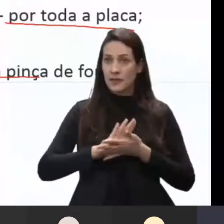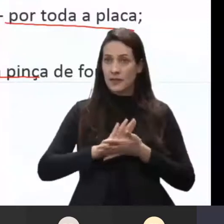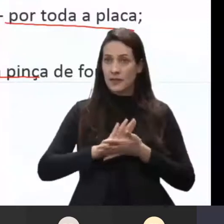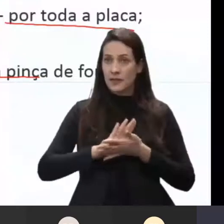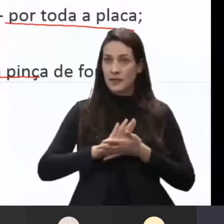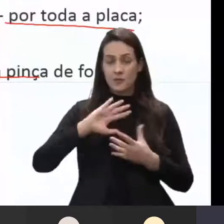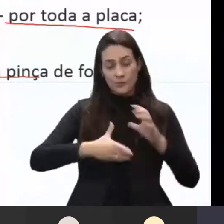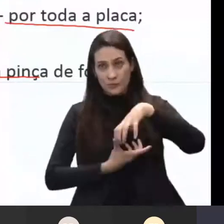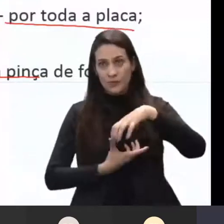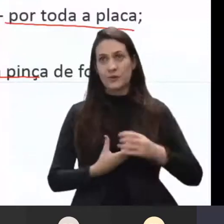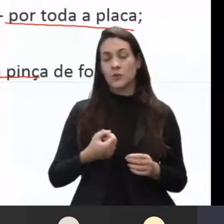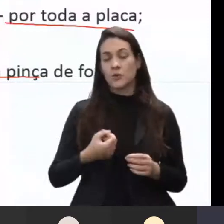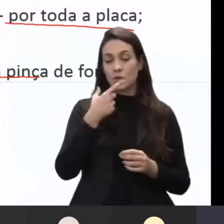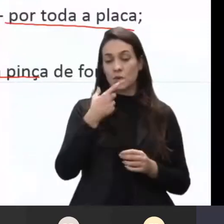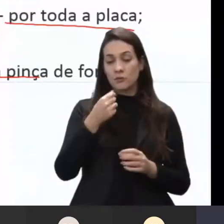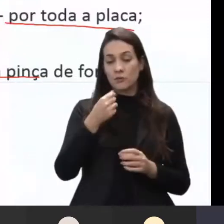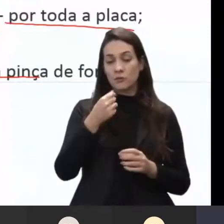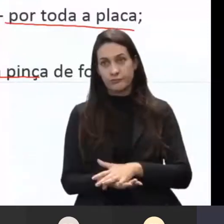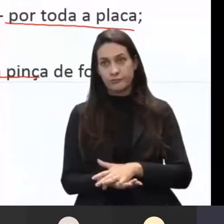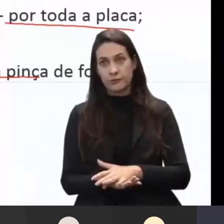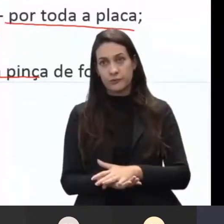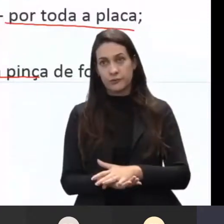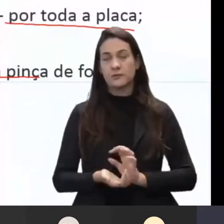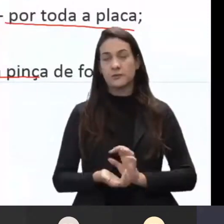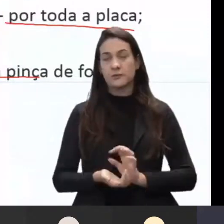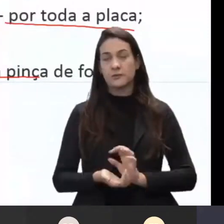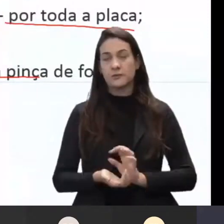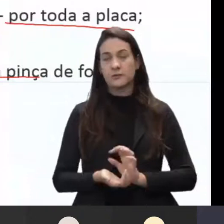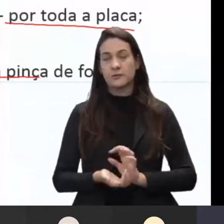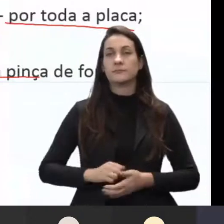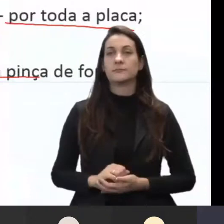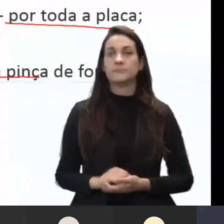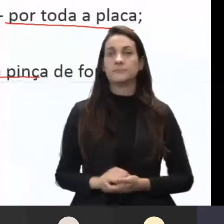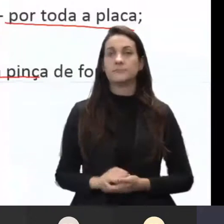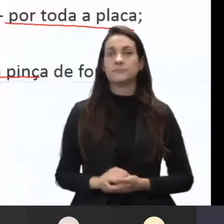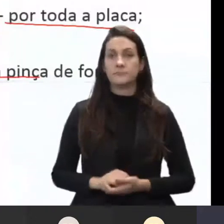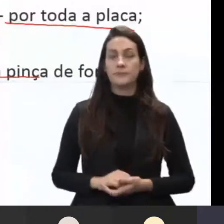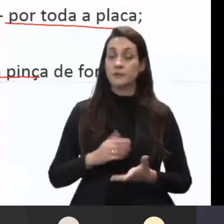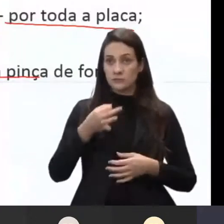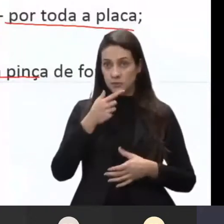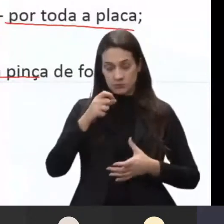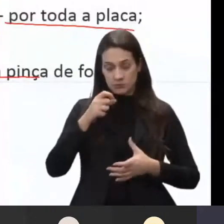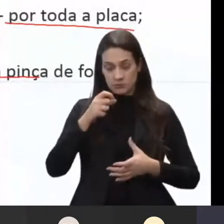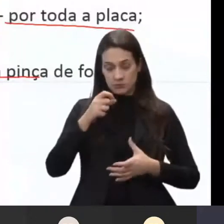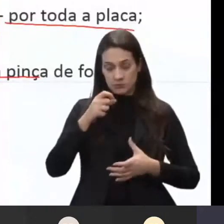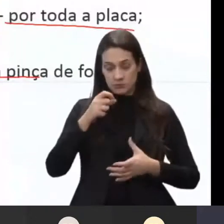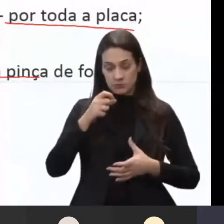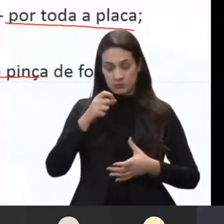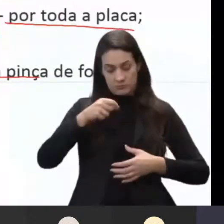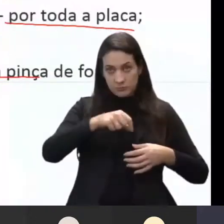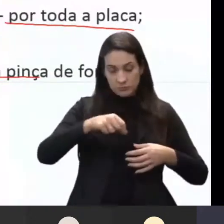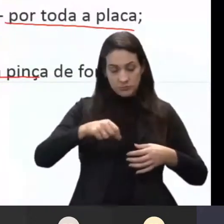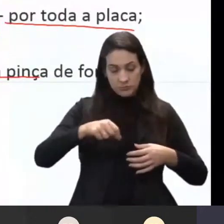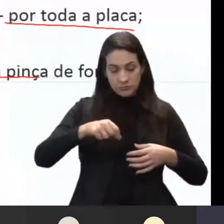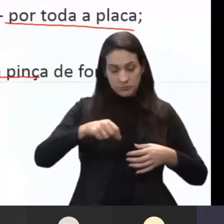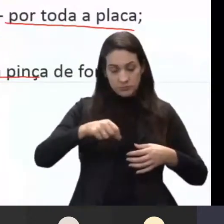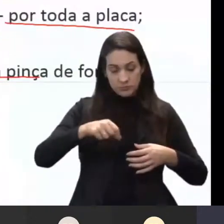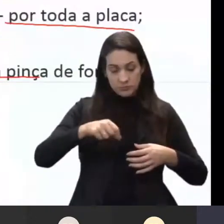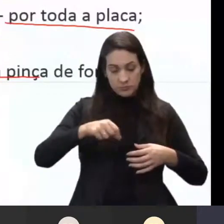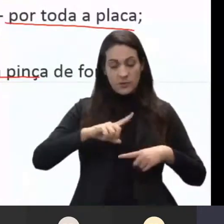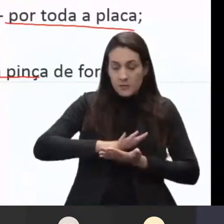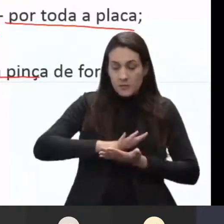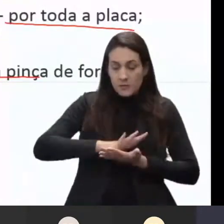eles caem todos na tampa, tá? Então, lembre-se aí de, logo quando colocar um antibiótico entre um antibiótico e